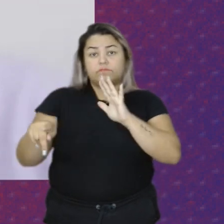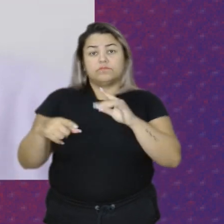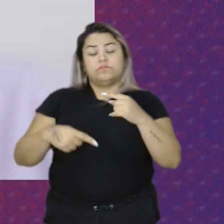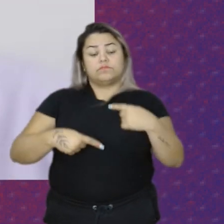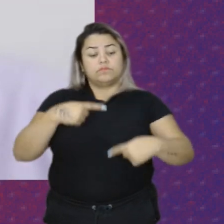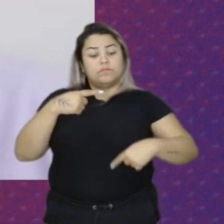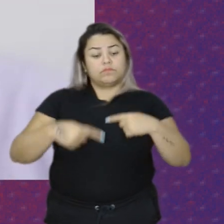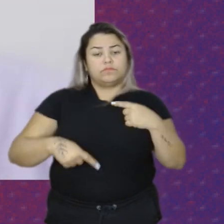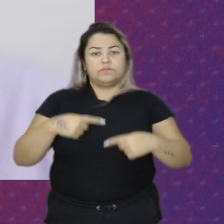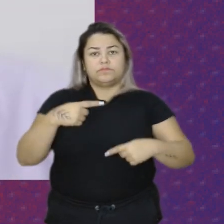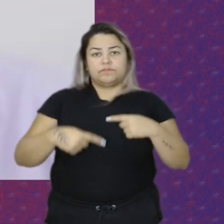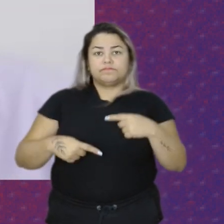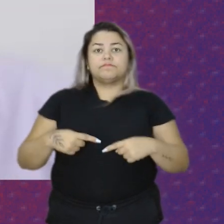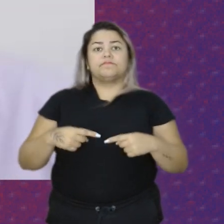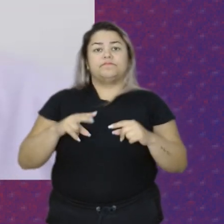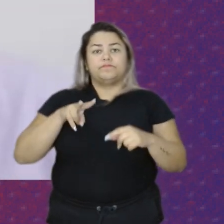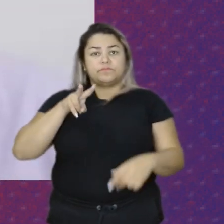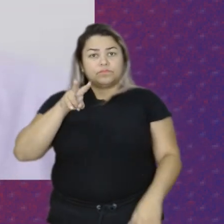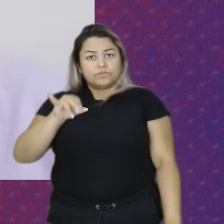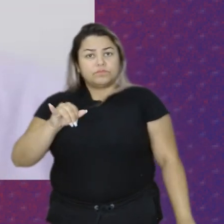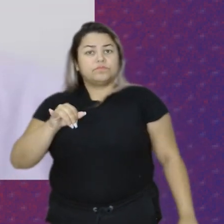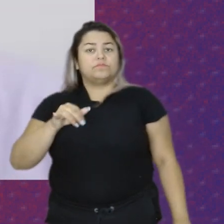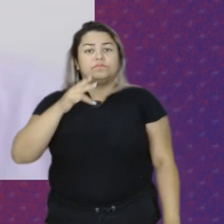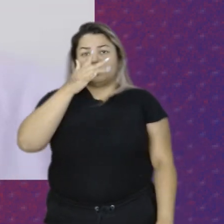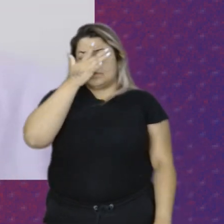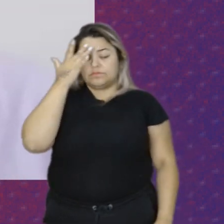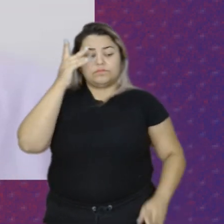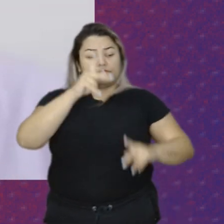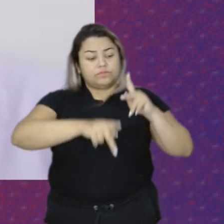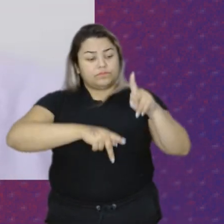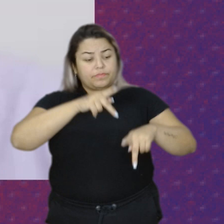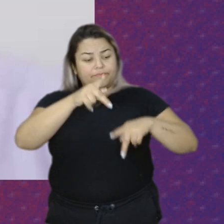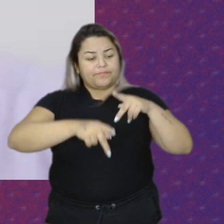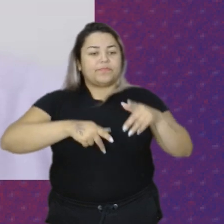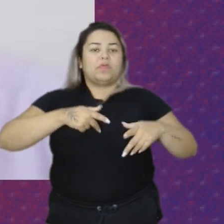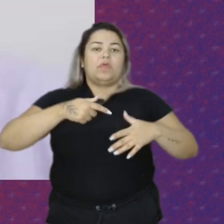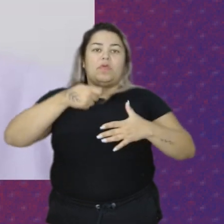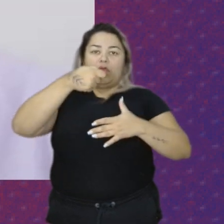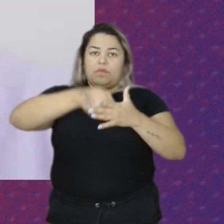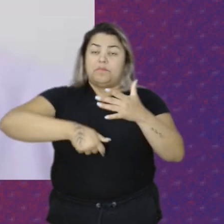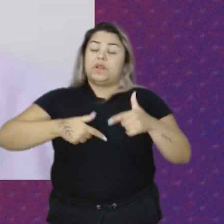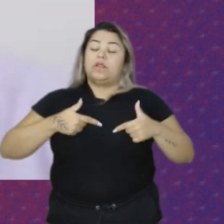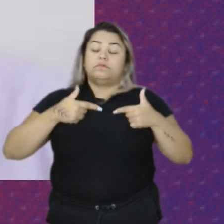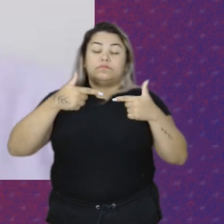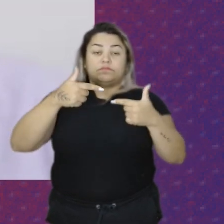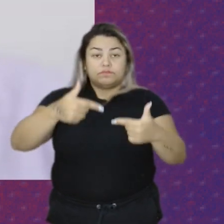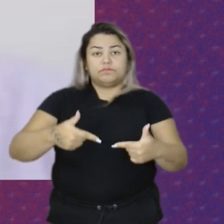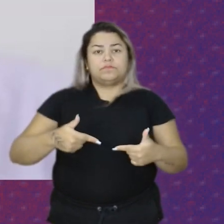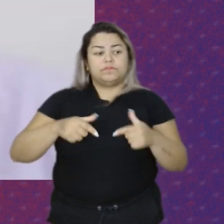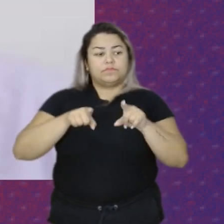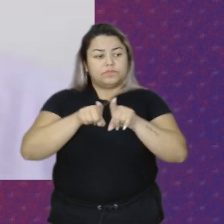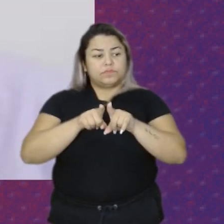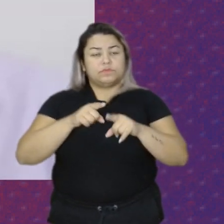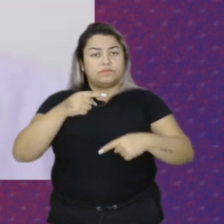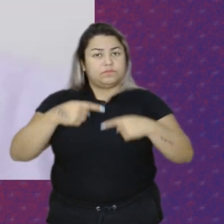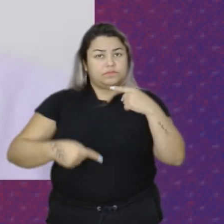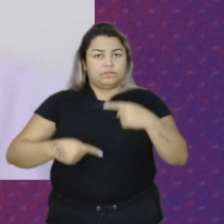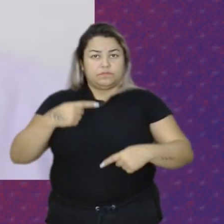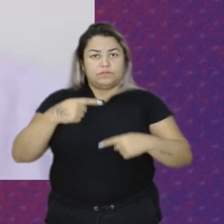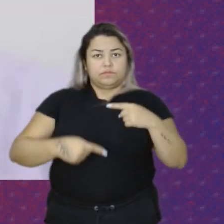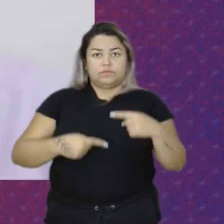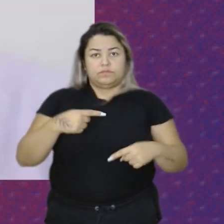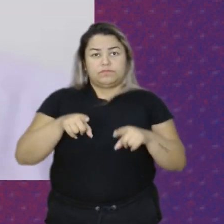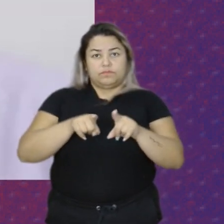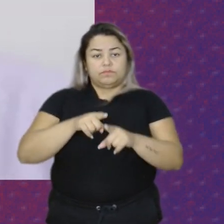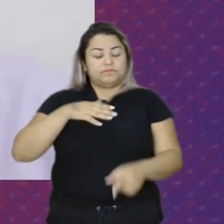é esse corpo que vai para a luta, é esse corpo que vai para o confronto político, é esse corpo lugar